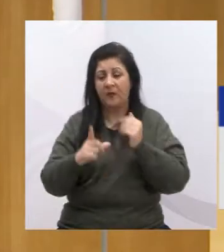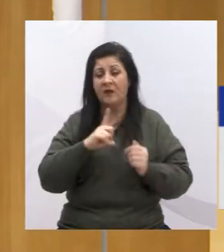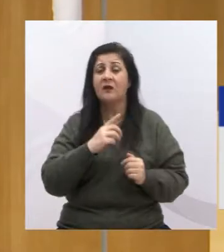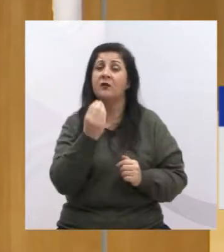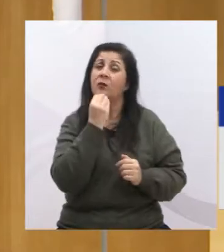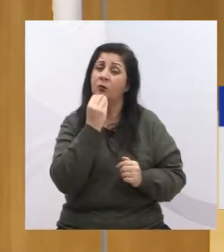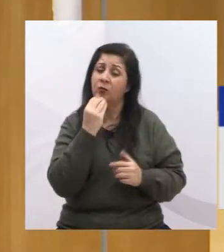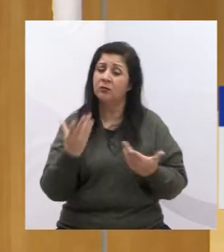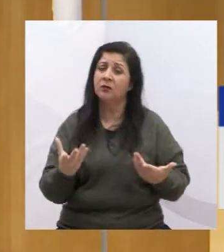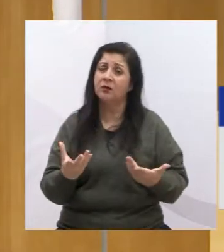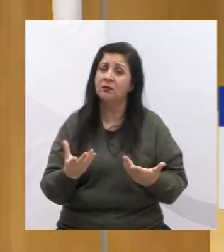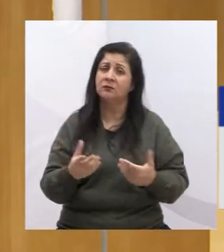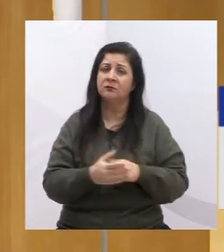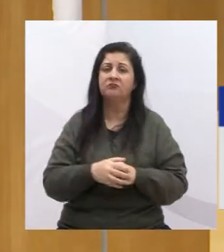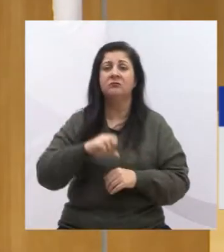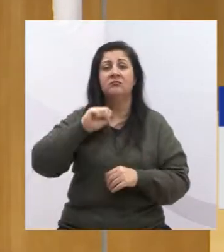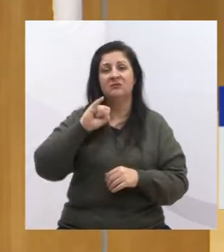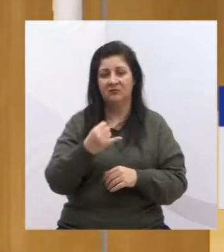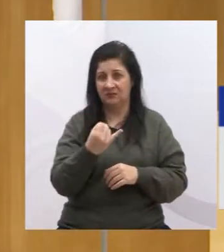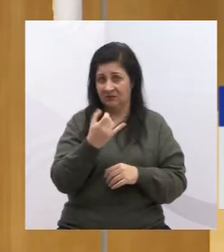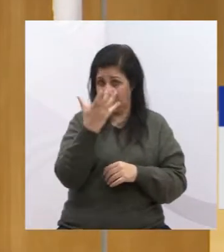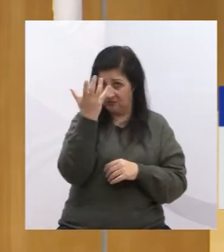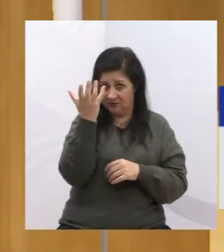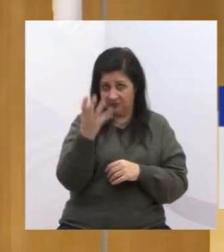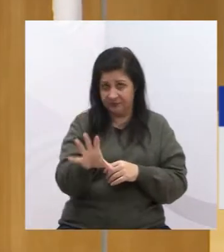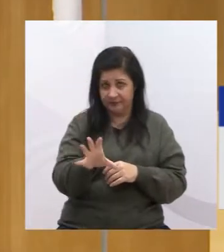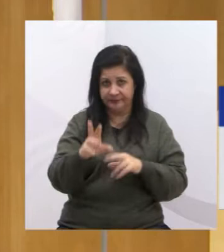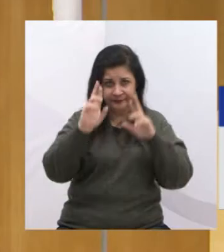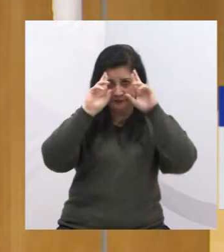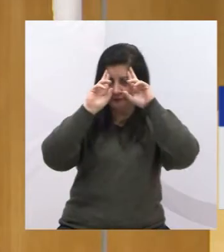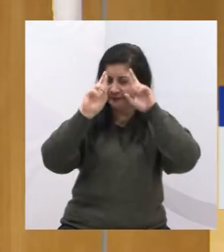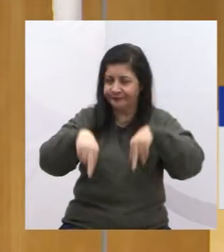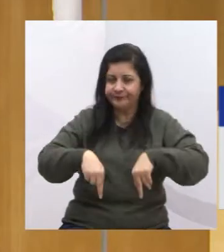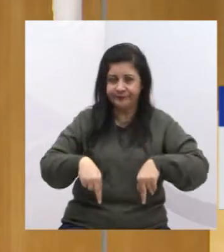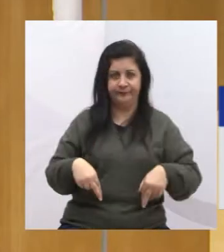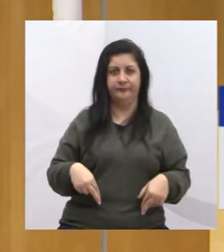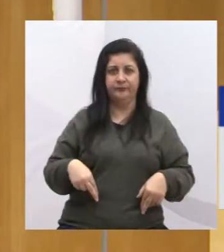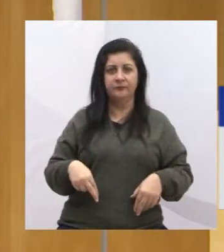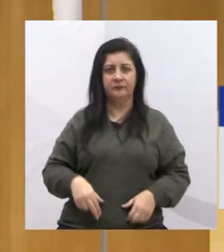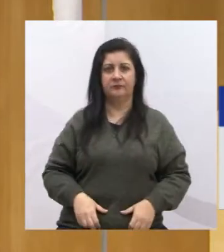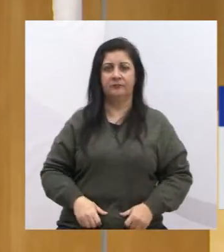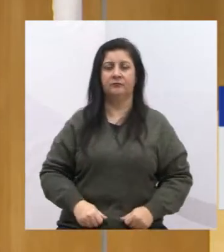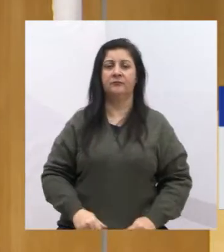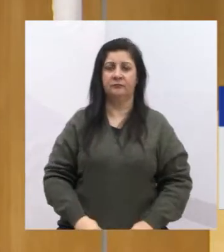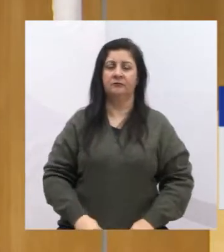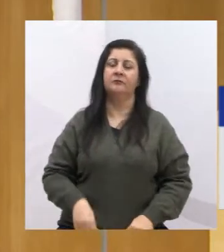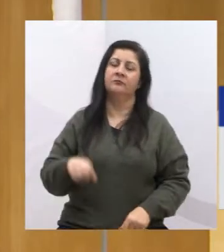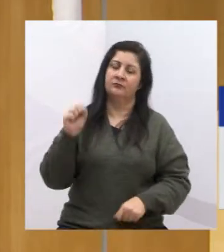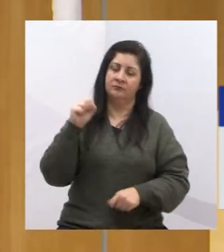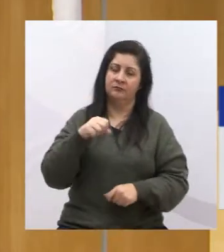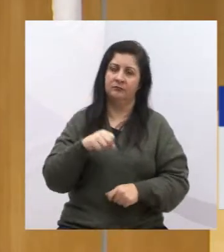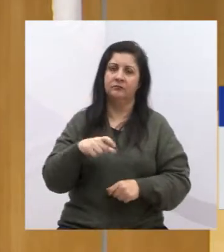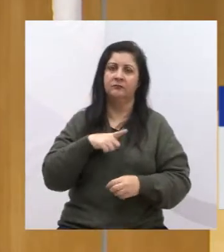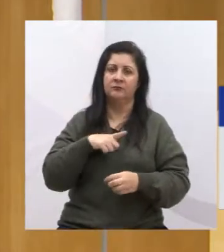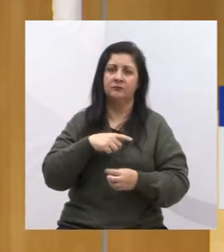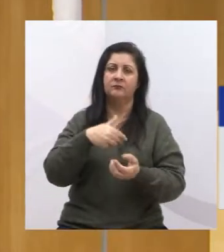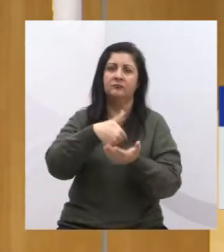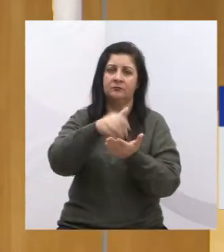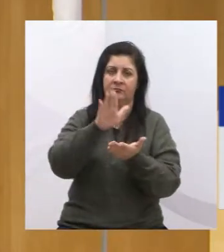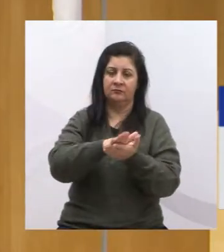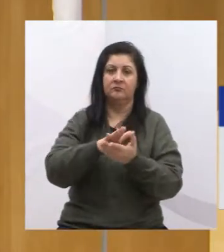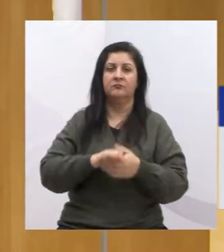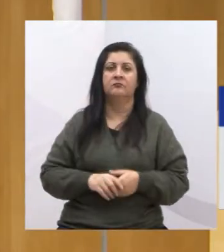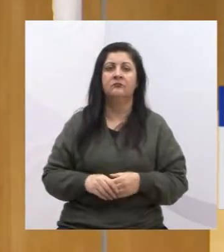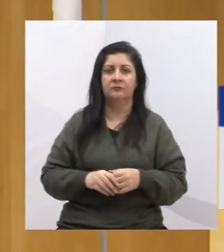de se redimir. Se não se redimir, não cumprir o seu dever como cidadão, aí sim ela será